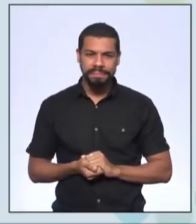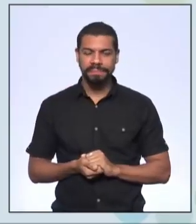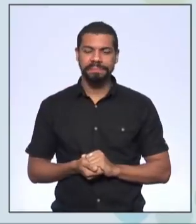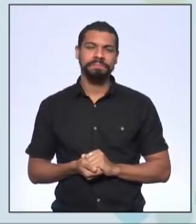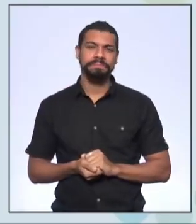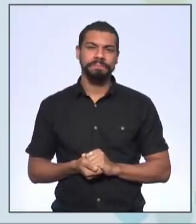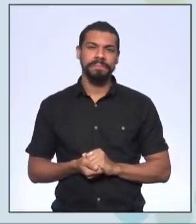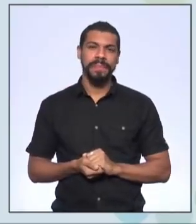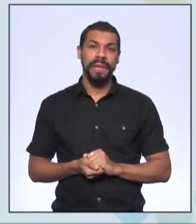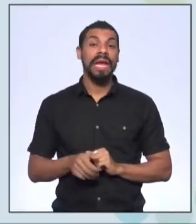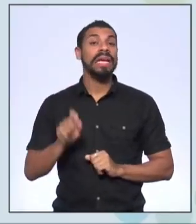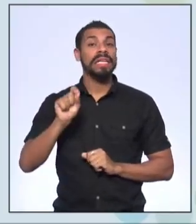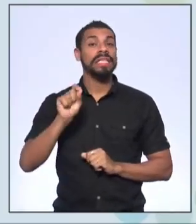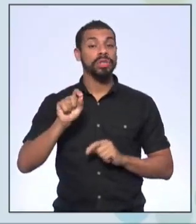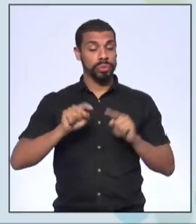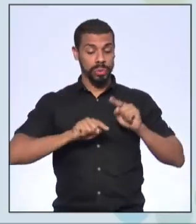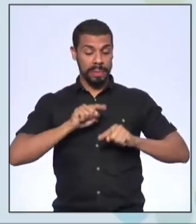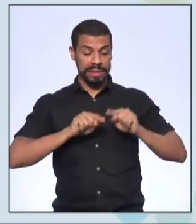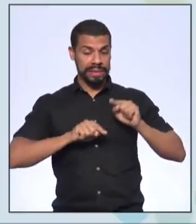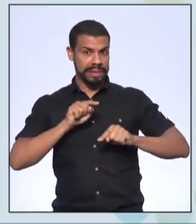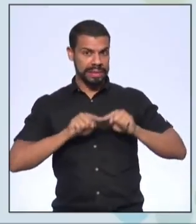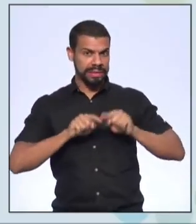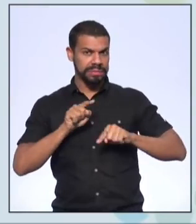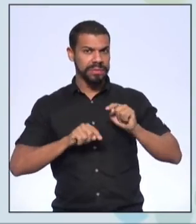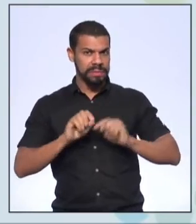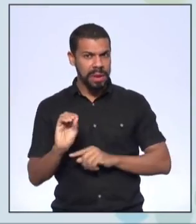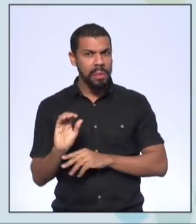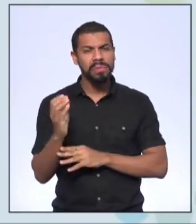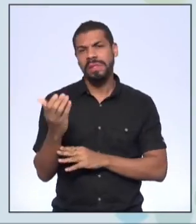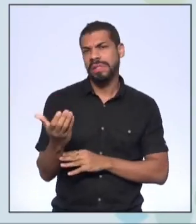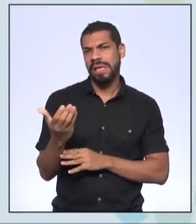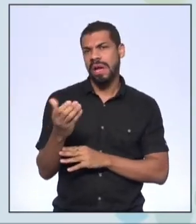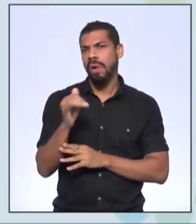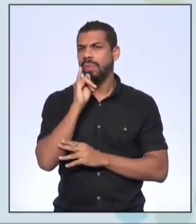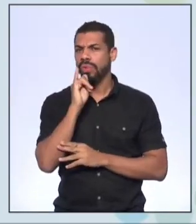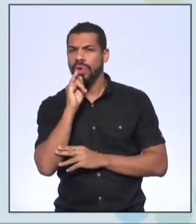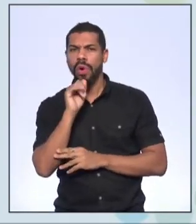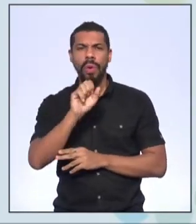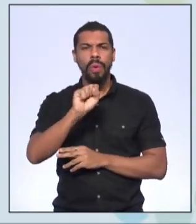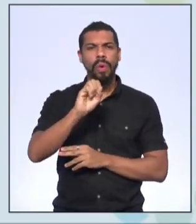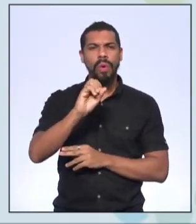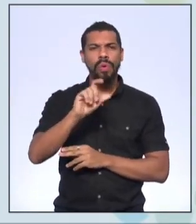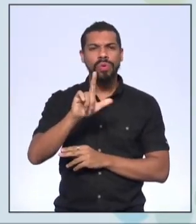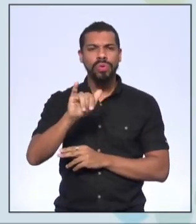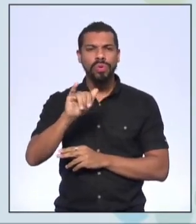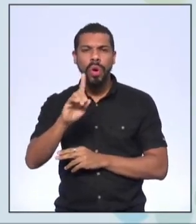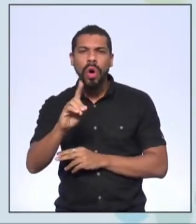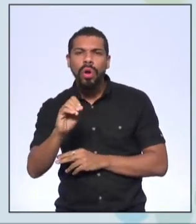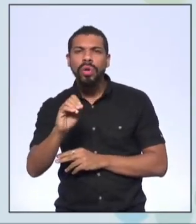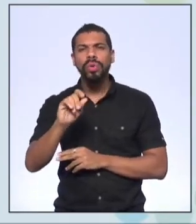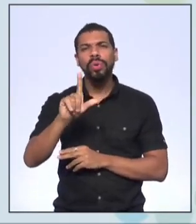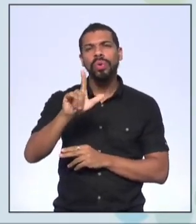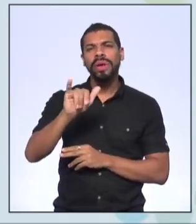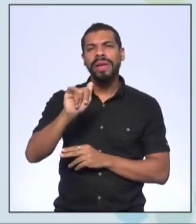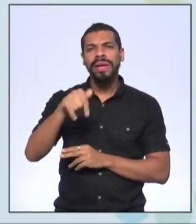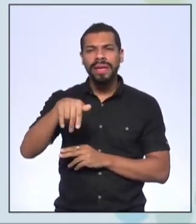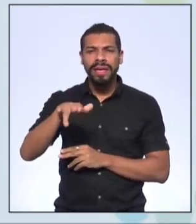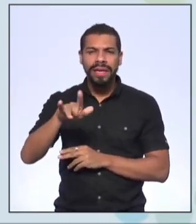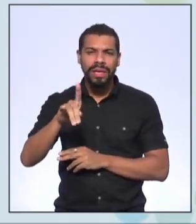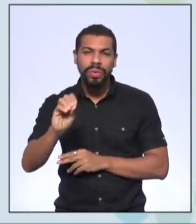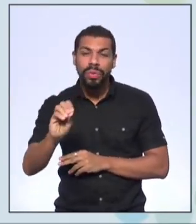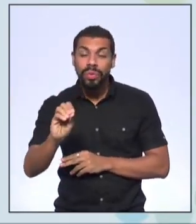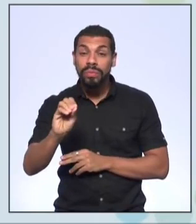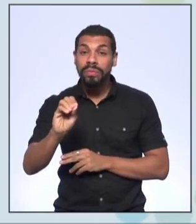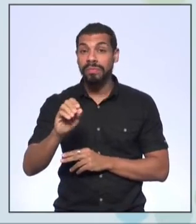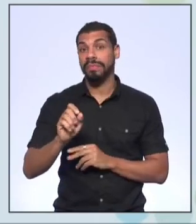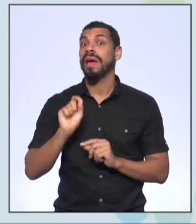calor, isso depende do material ali, para isso acontecer, tá? Um material sólido, líquido, um gás e por diante. Agora, a irradiação térmica, ali